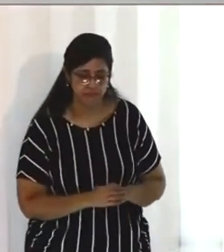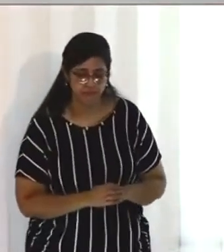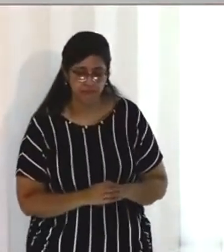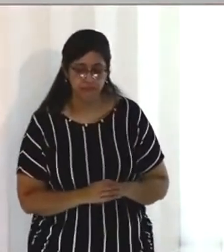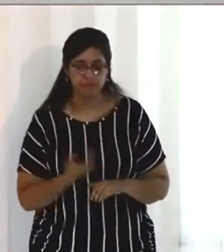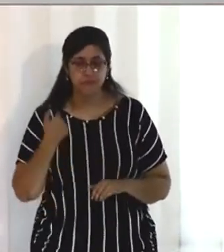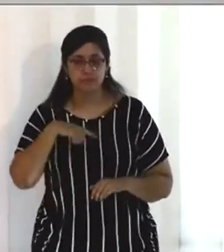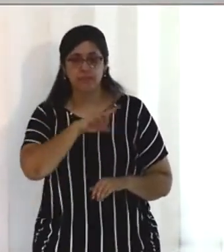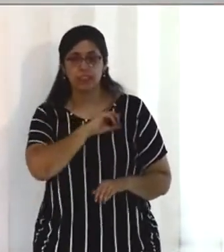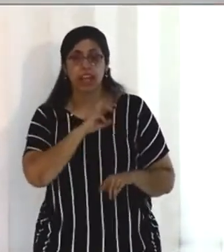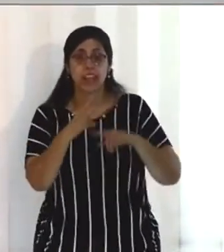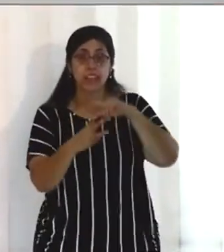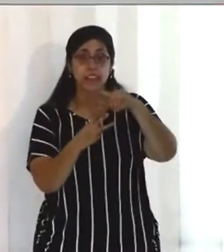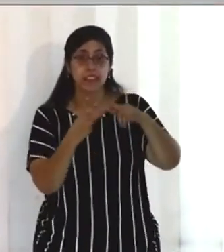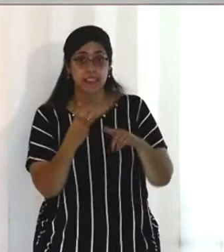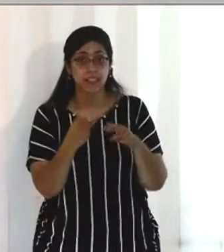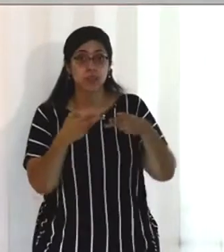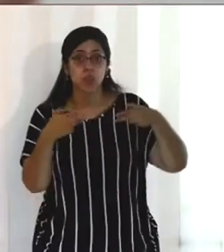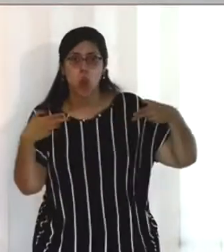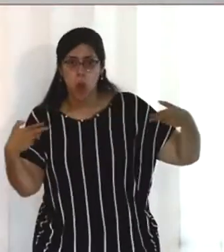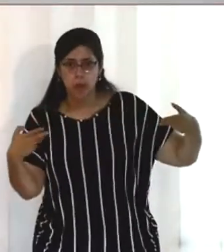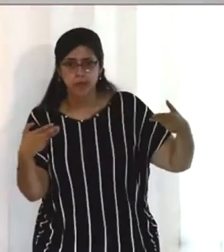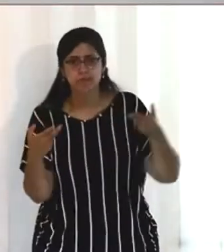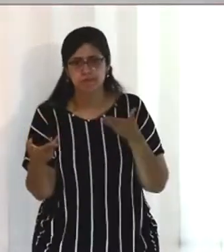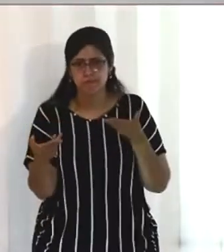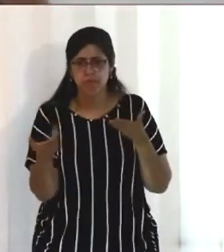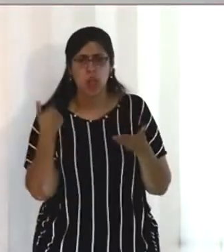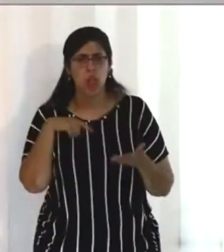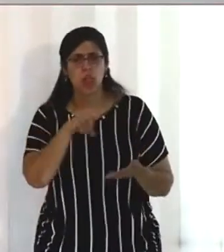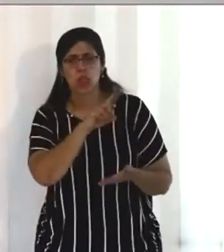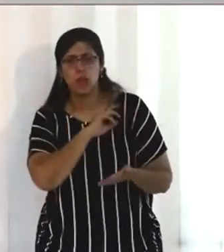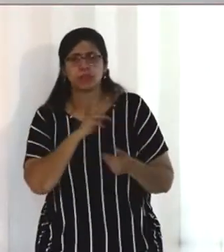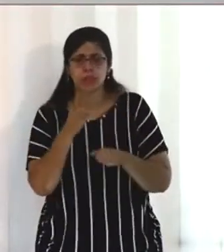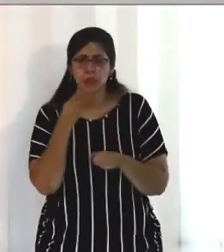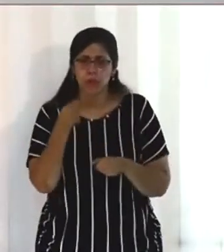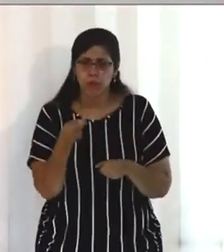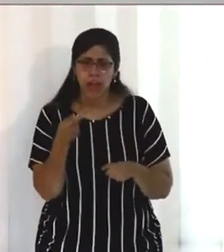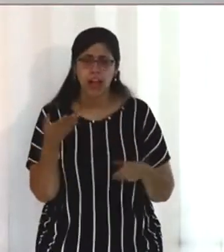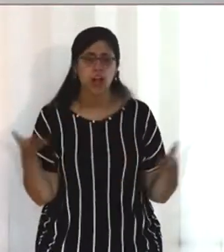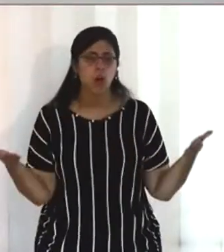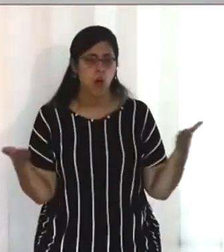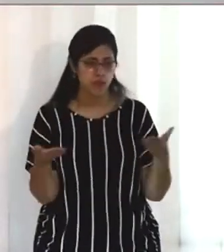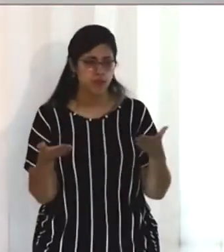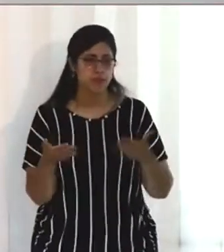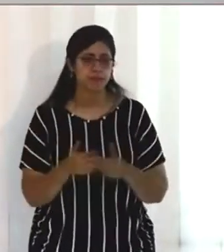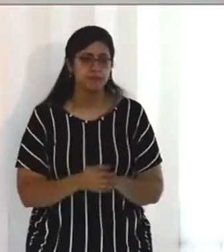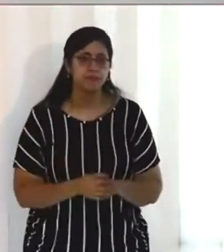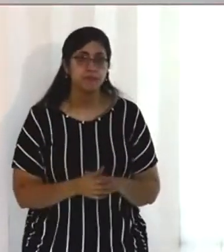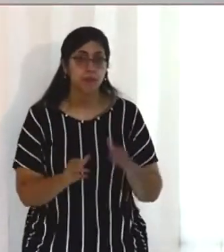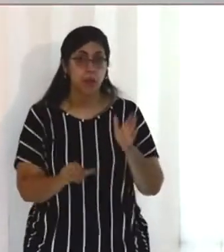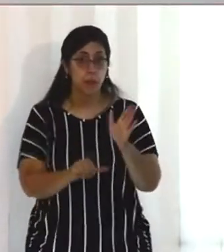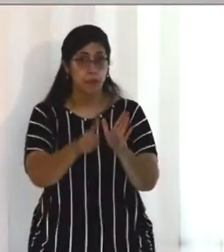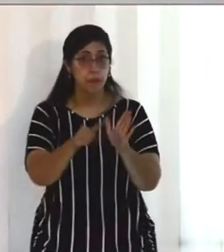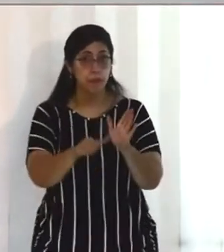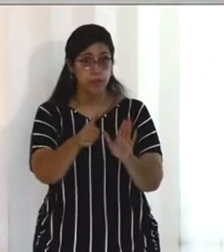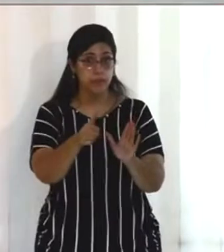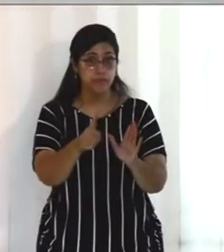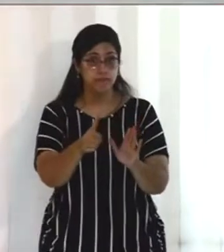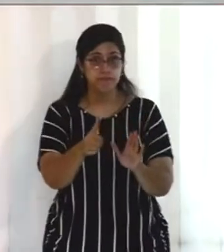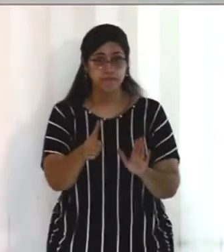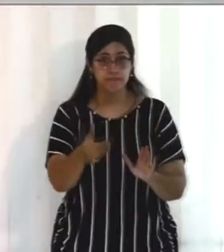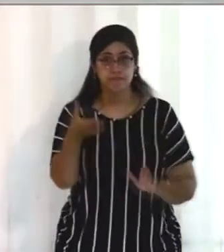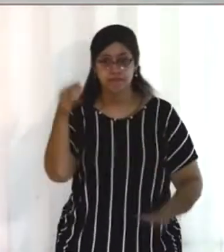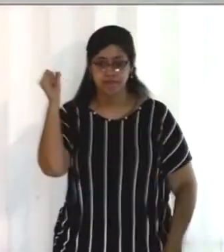numa espécie de dialética, discutindo em polos, né? O pano de fundo é o primeiro assassinato das